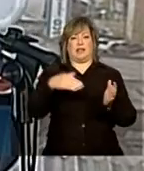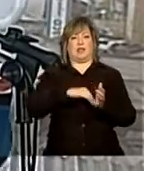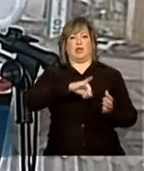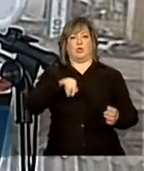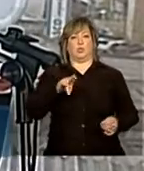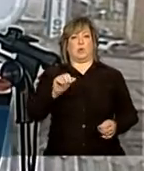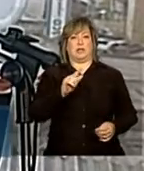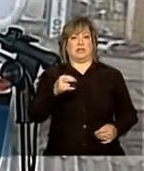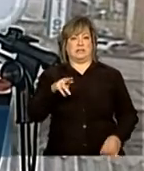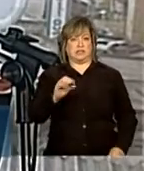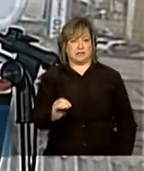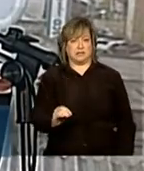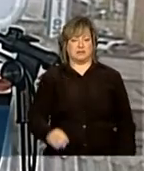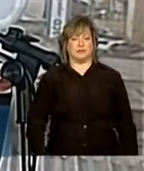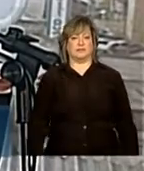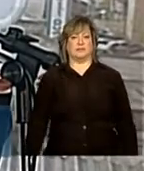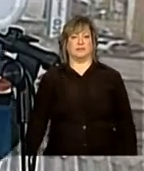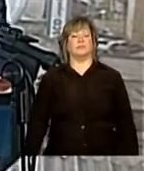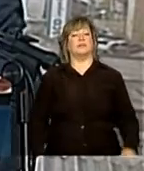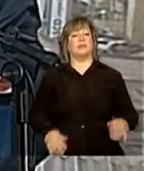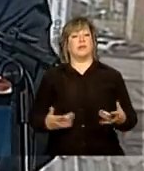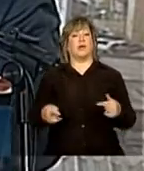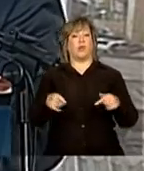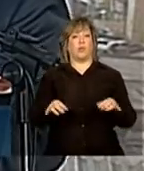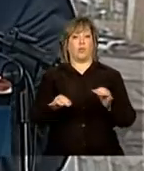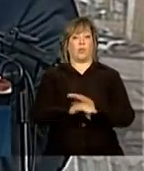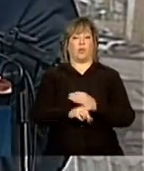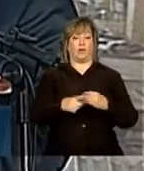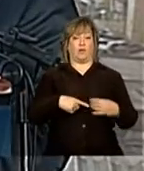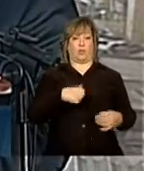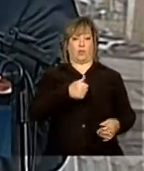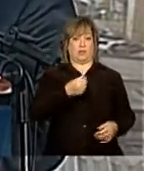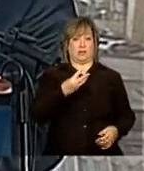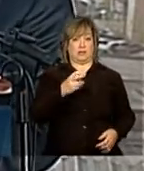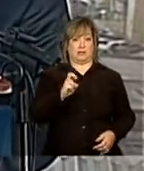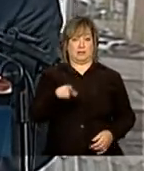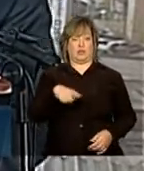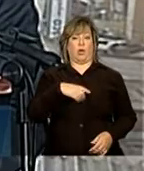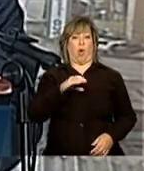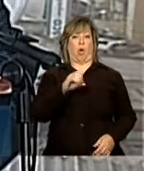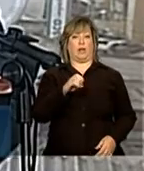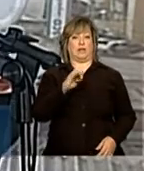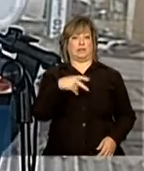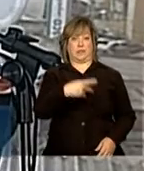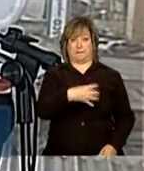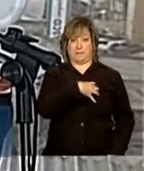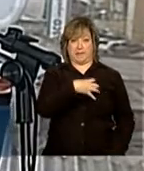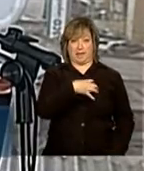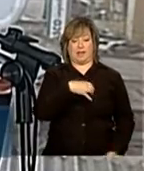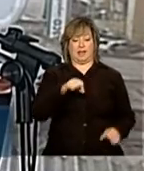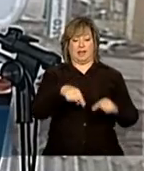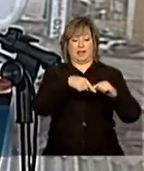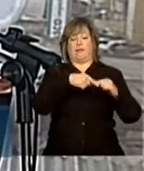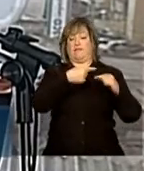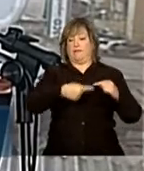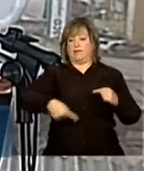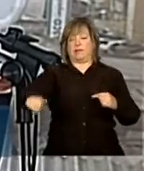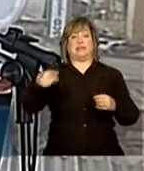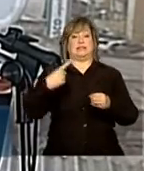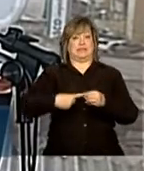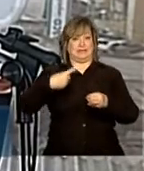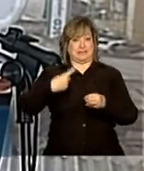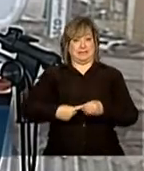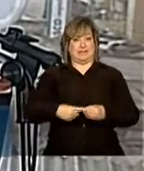Juazeiro. E a conclusão da 135 no oeste da Bahia, que sai da cidade